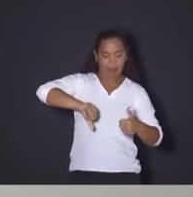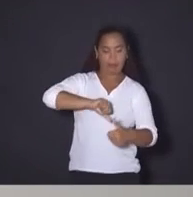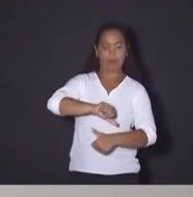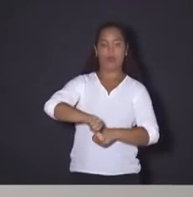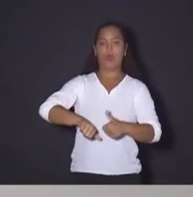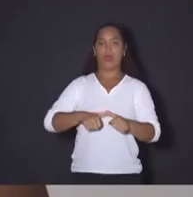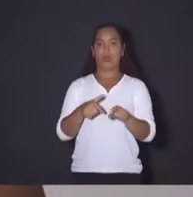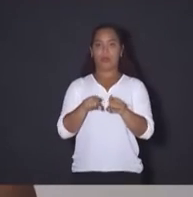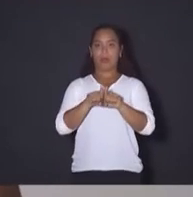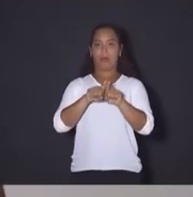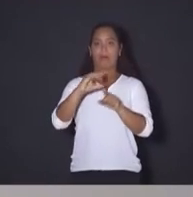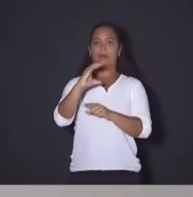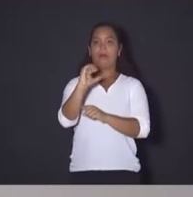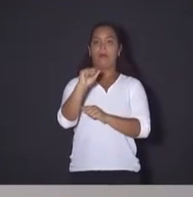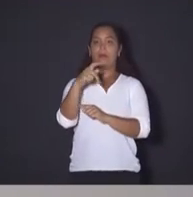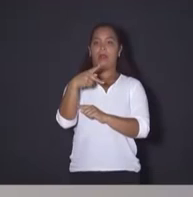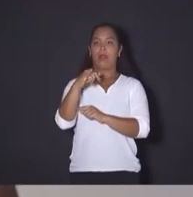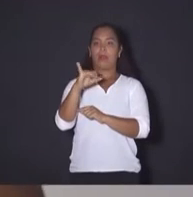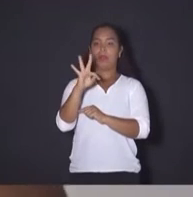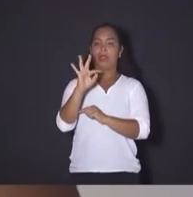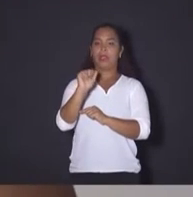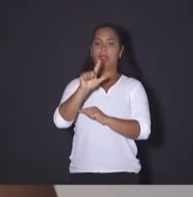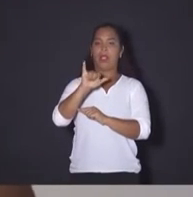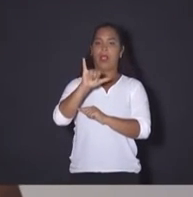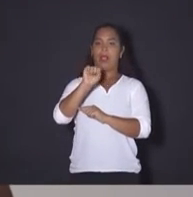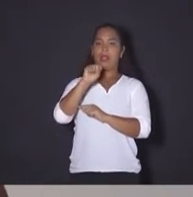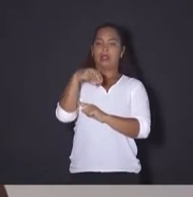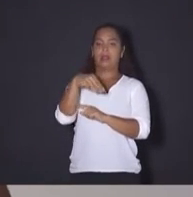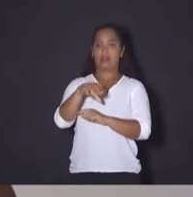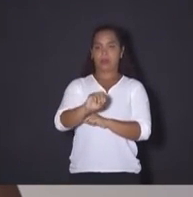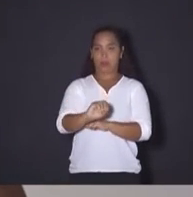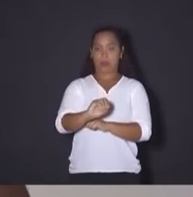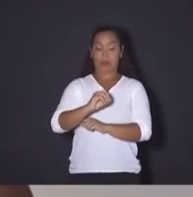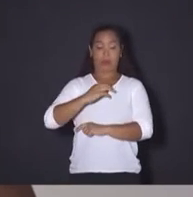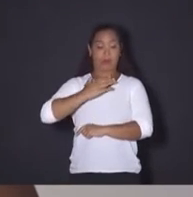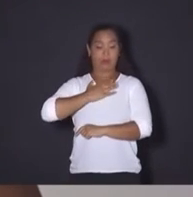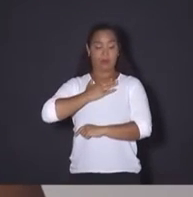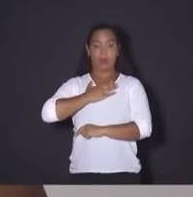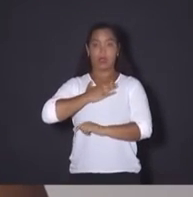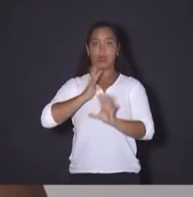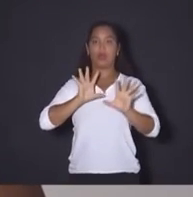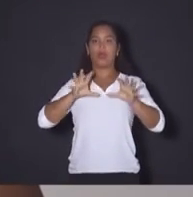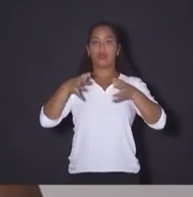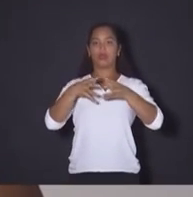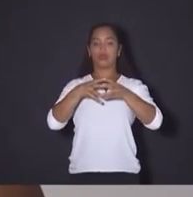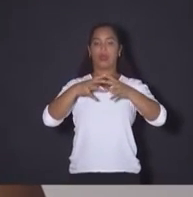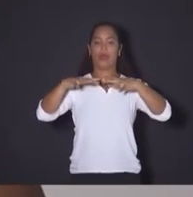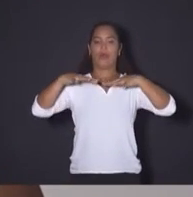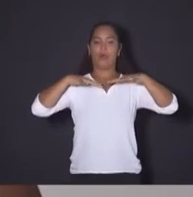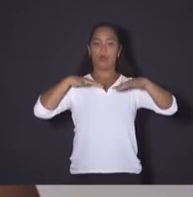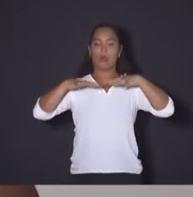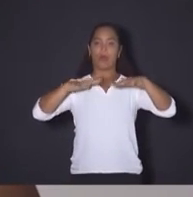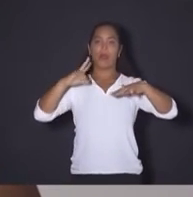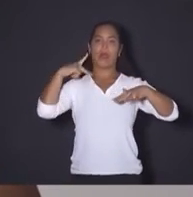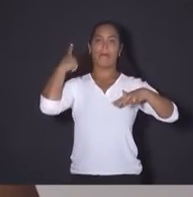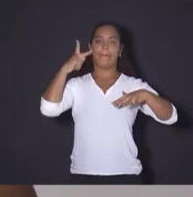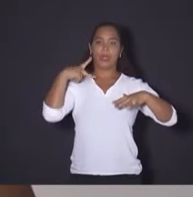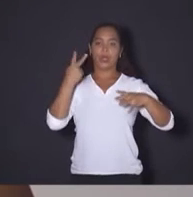capitalismo eu como parte de um movimento político coletivo